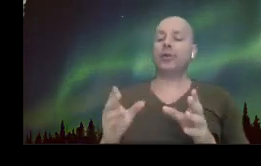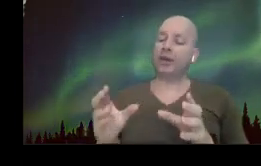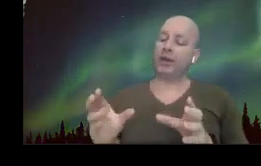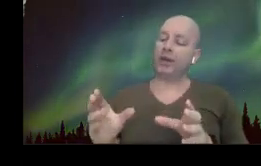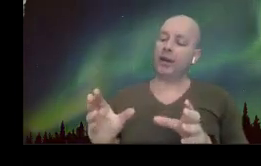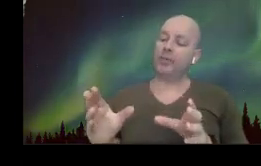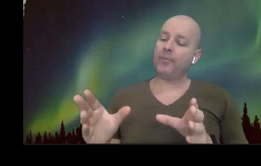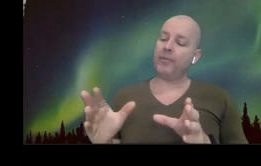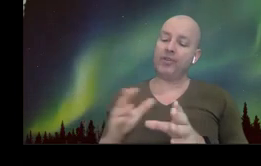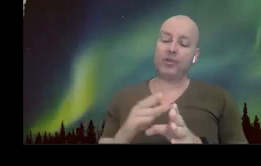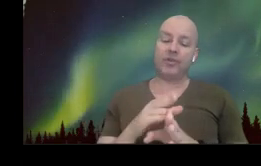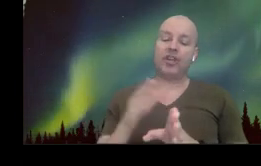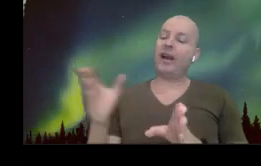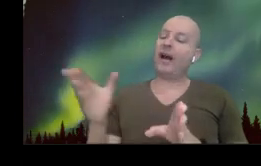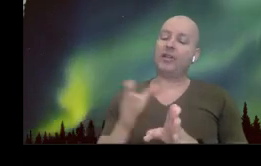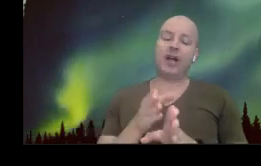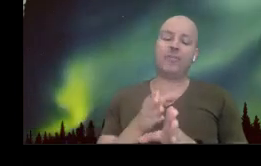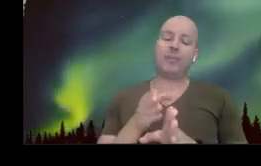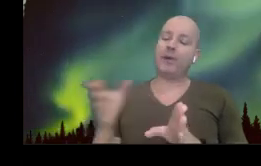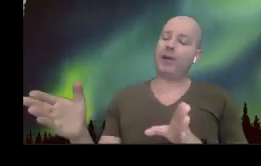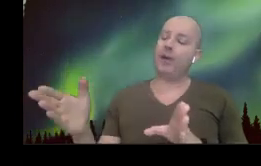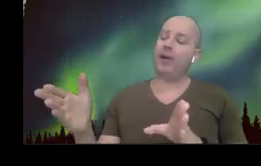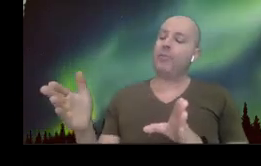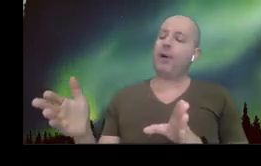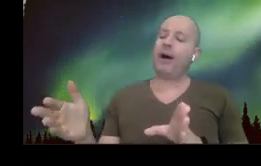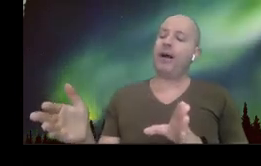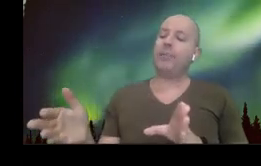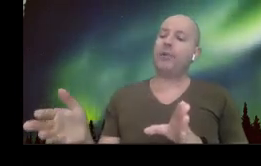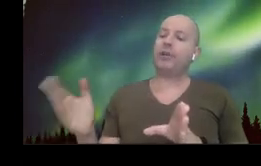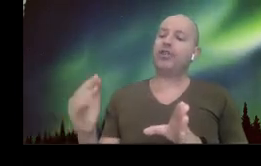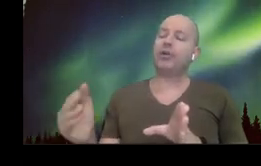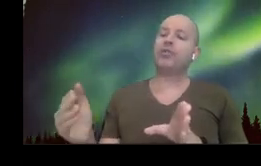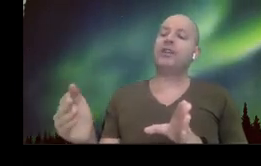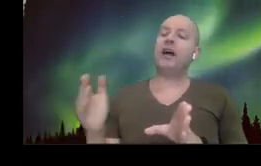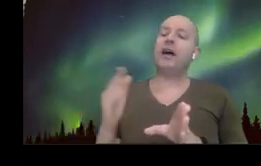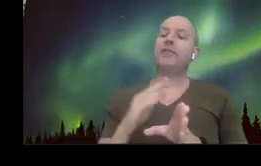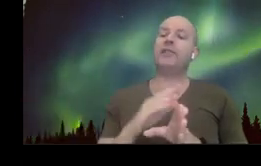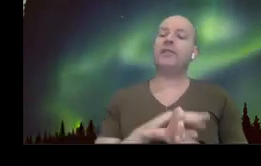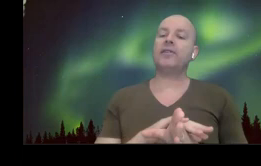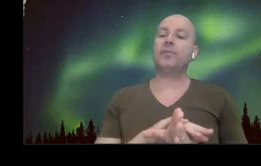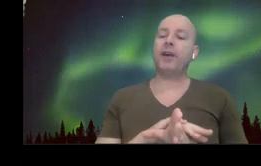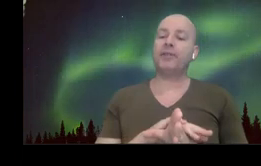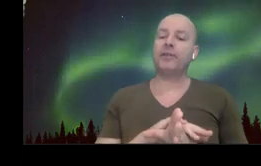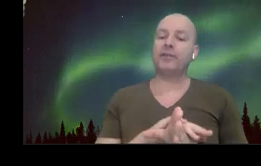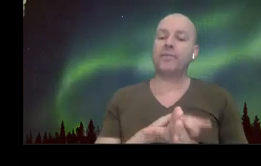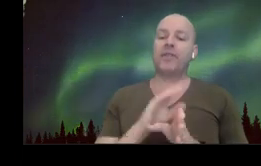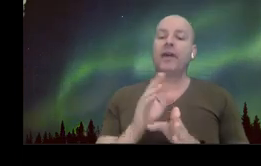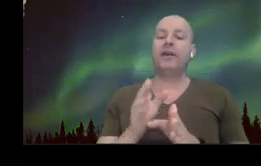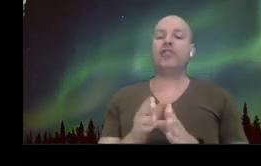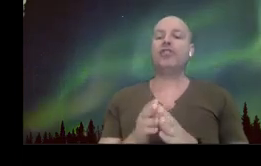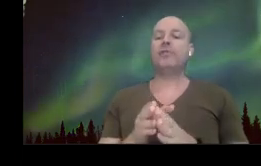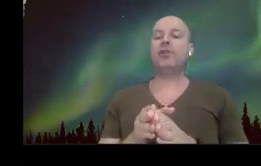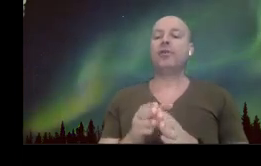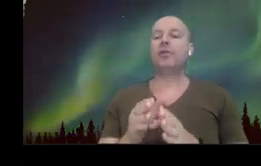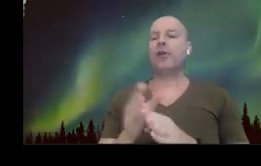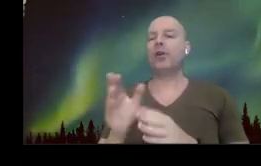quanto que eu tenho que gerar de APP para proteger os ninhais dessas espécies.